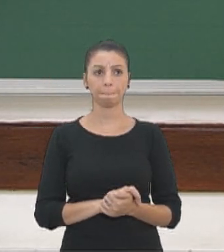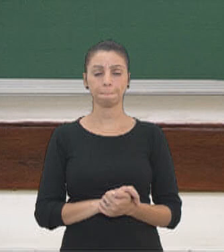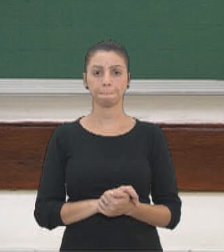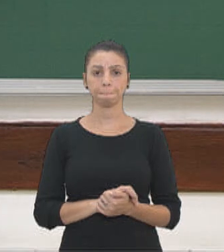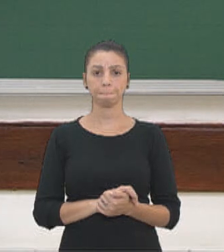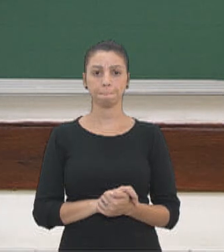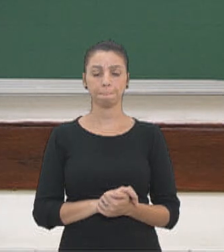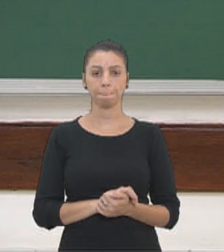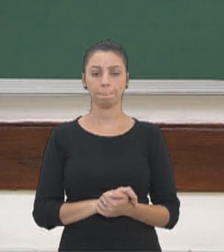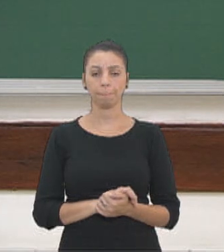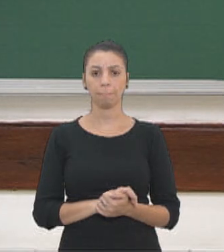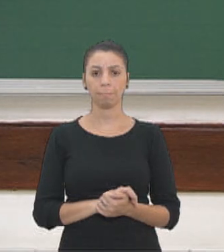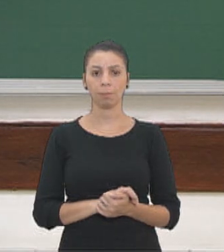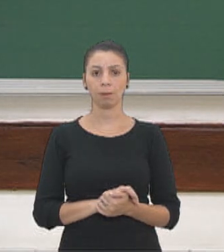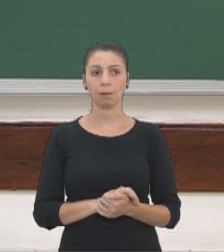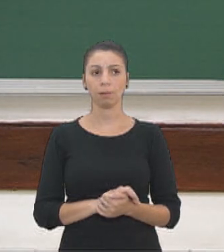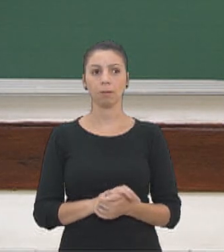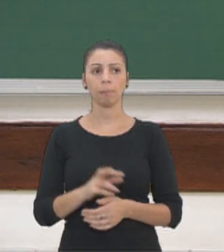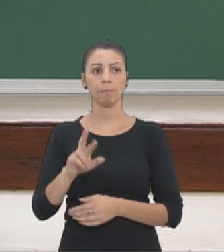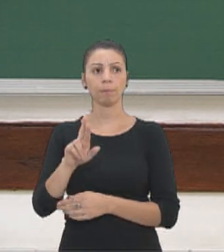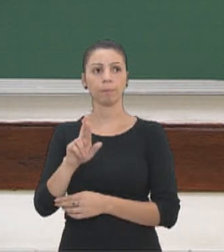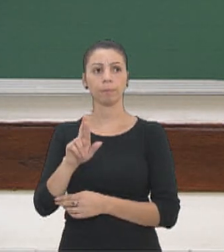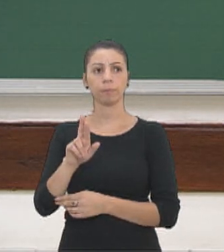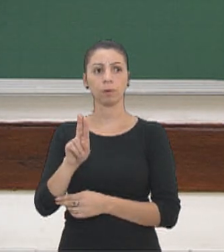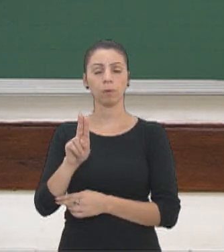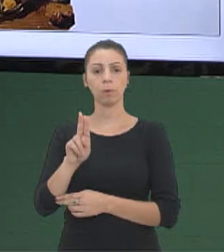E as reformas de Robespierre?